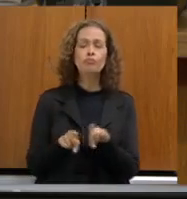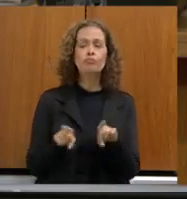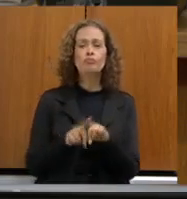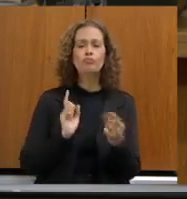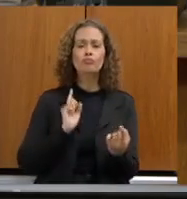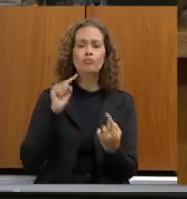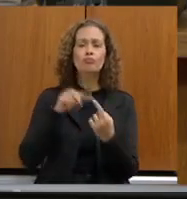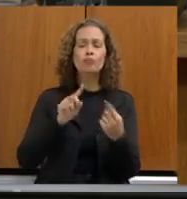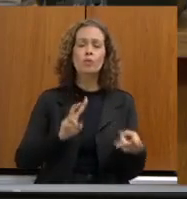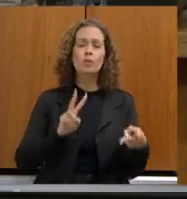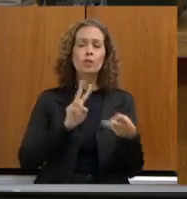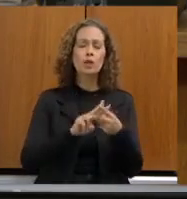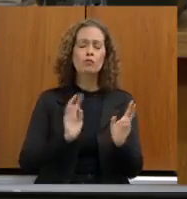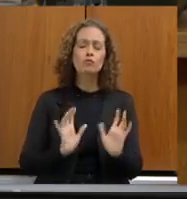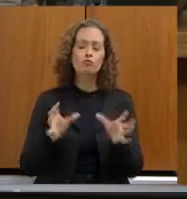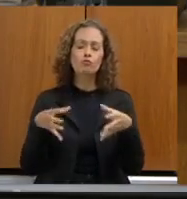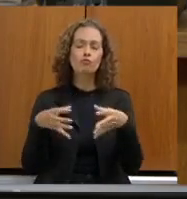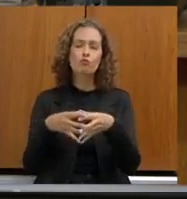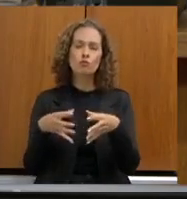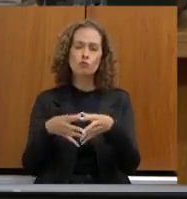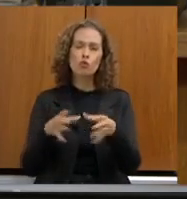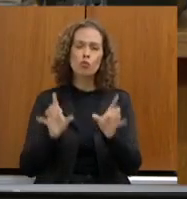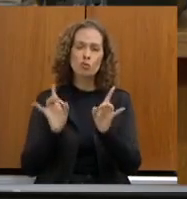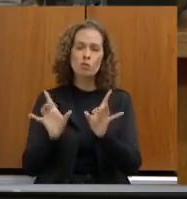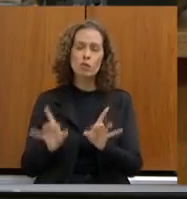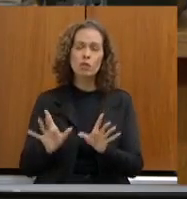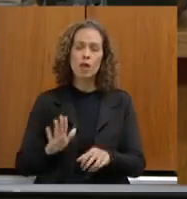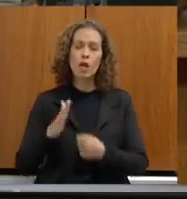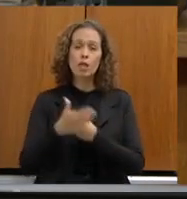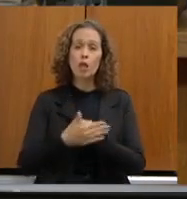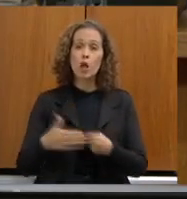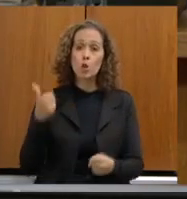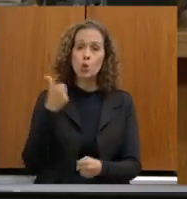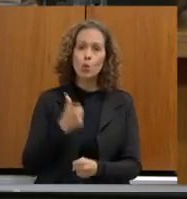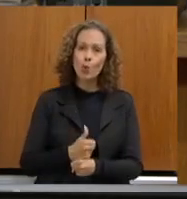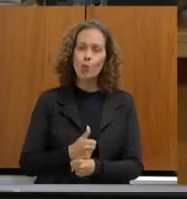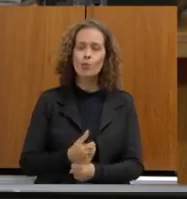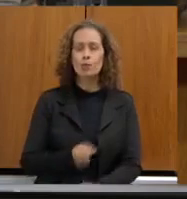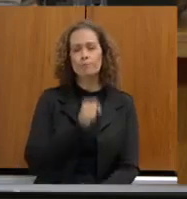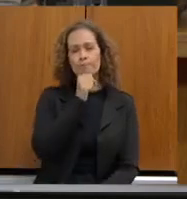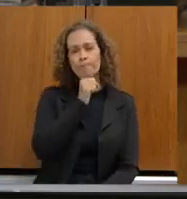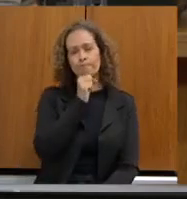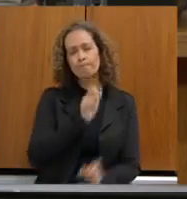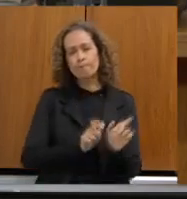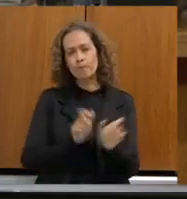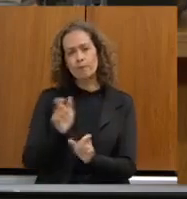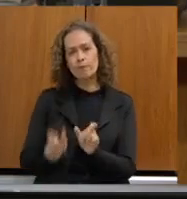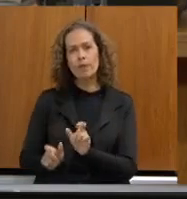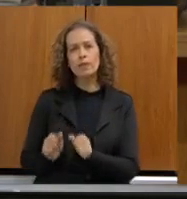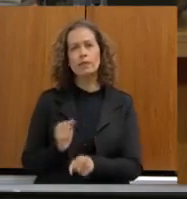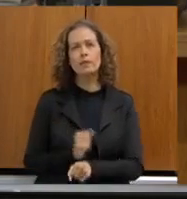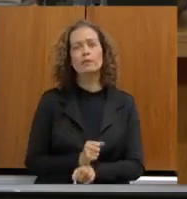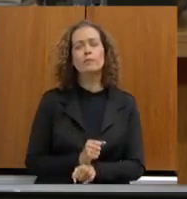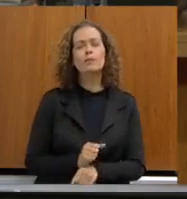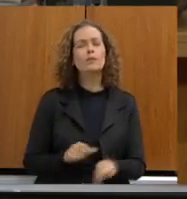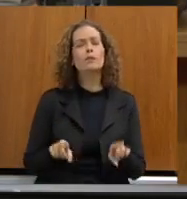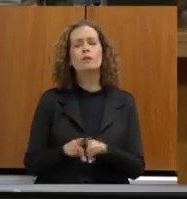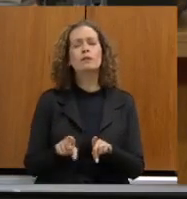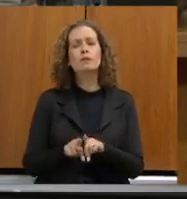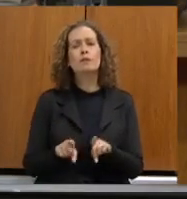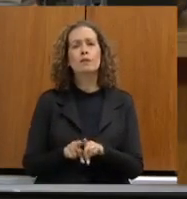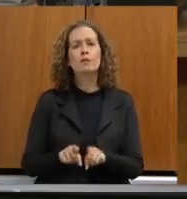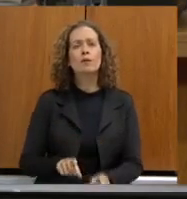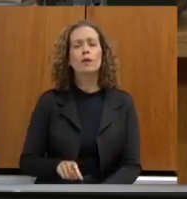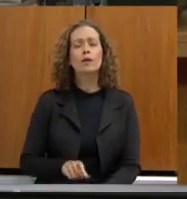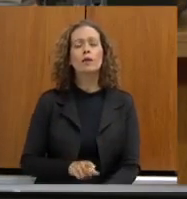prisão de uma quadrilha especializada em aplicar golpes em idosos em Poços de Caldas mais adiante operação